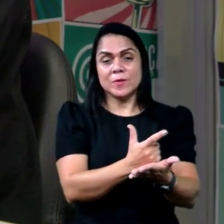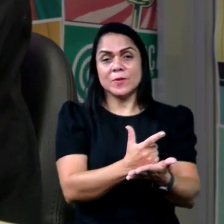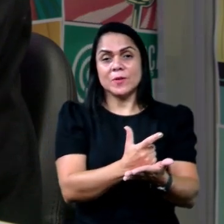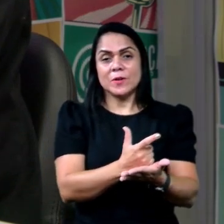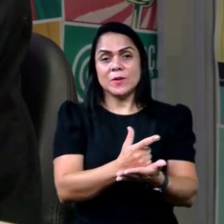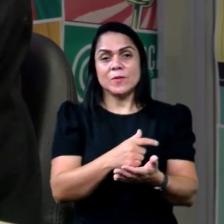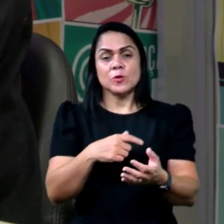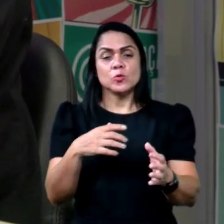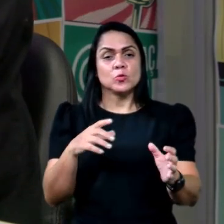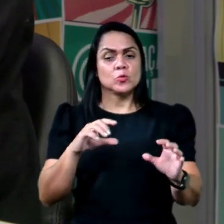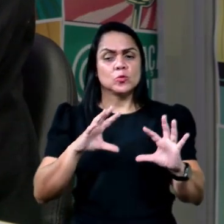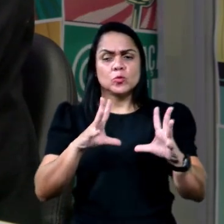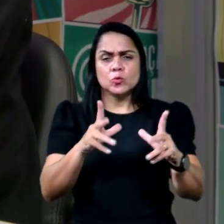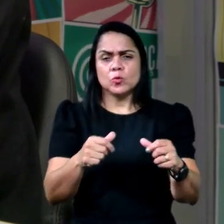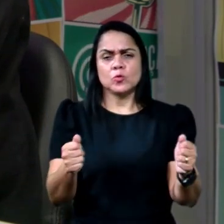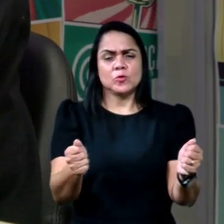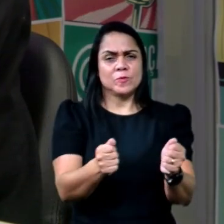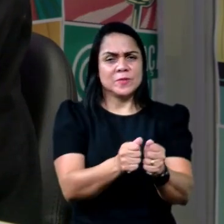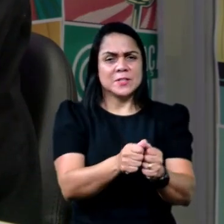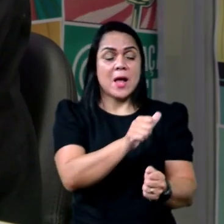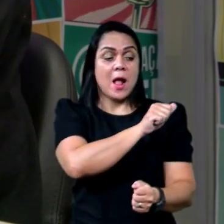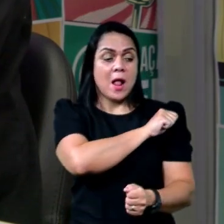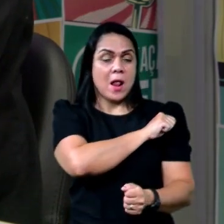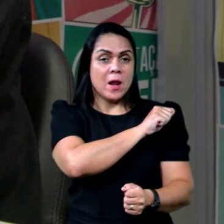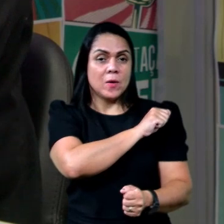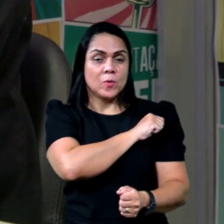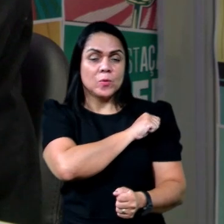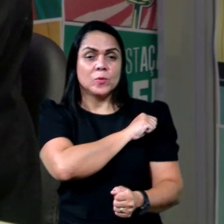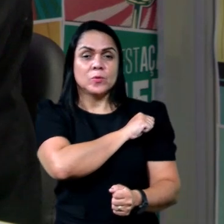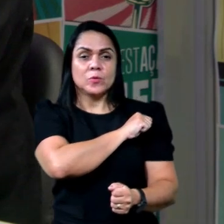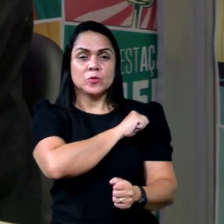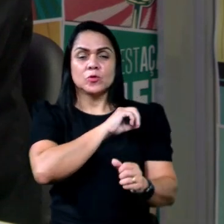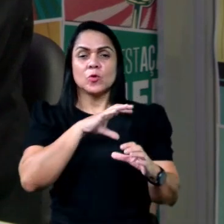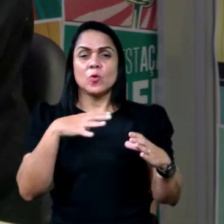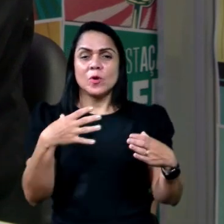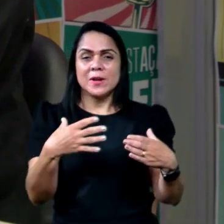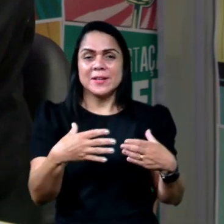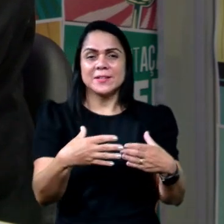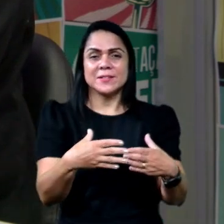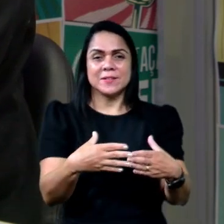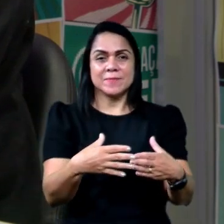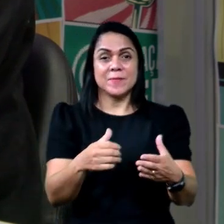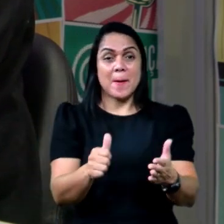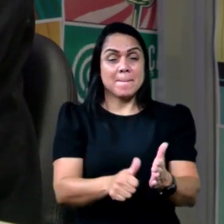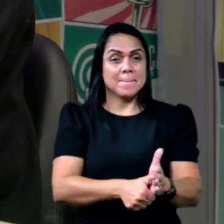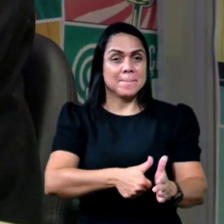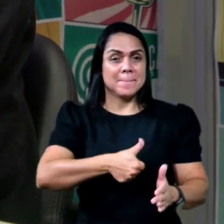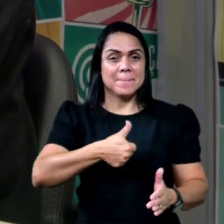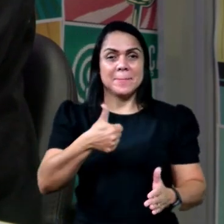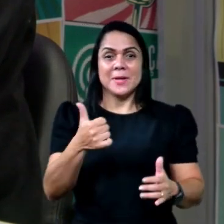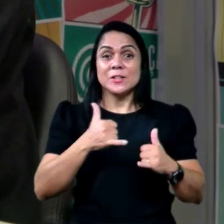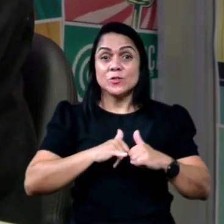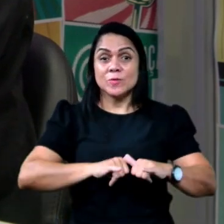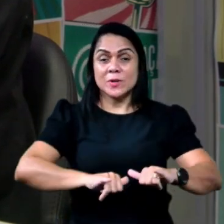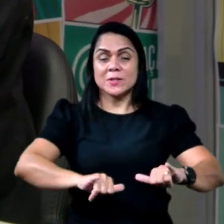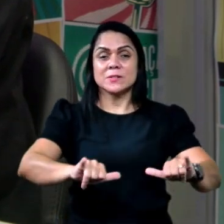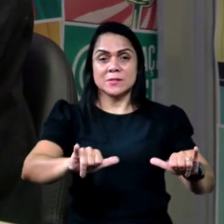coletiva também, com alunos, com os meus monitores. Acredito que para alguns monitores foi a primeira publicação que eles